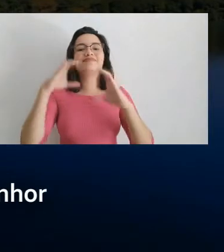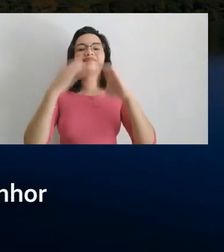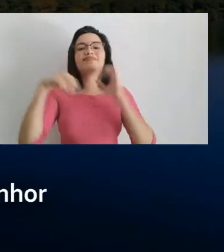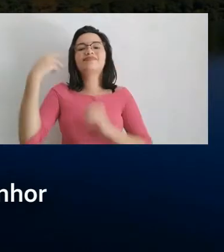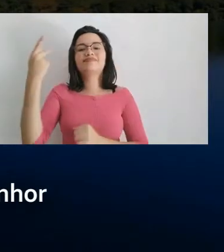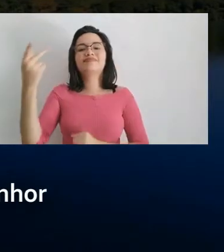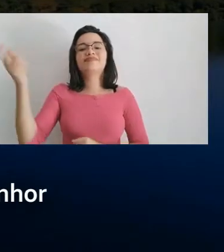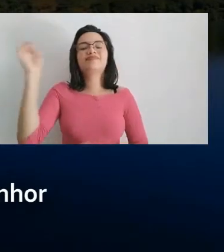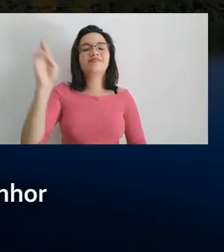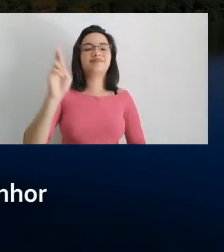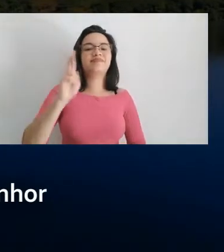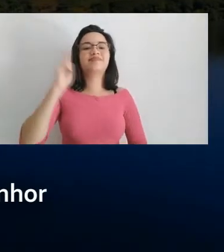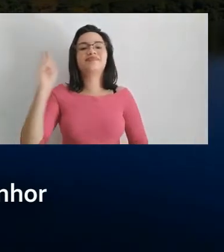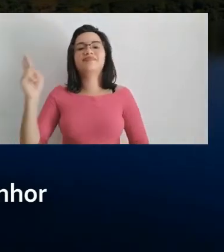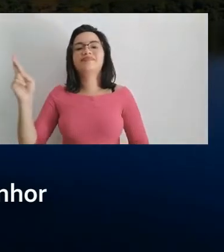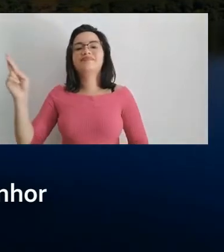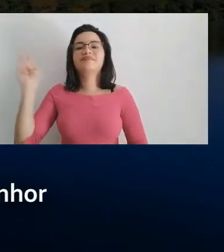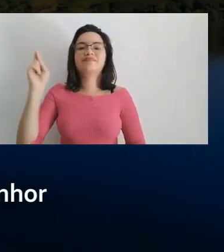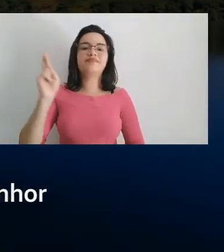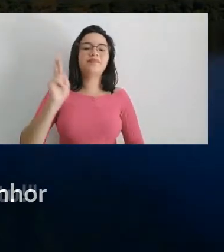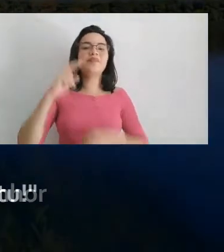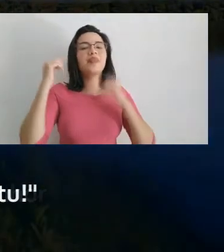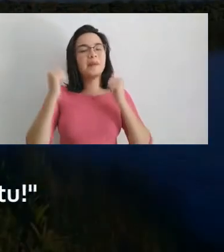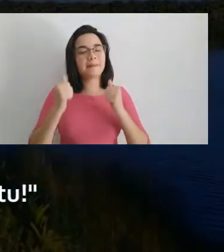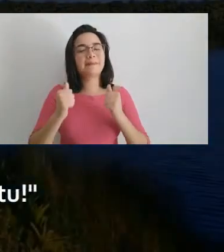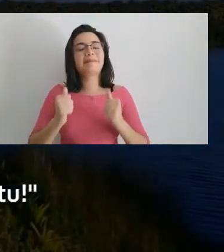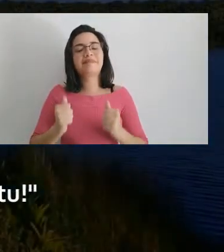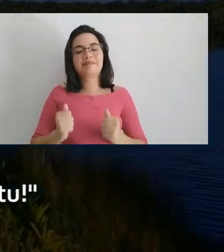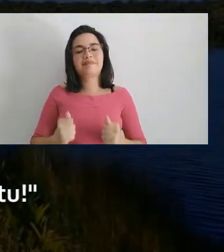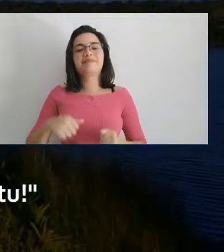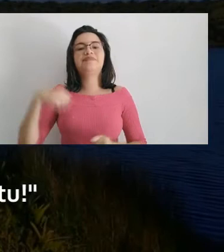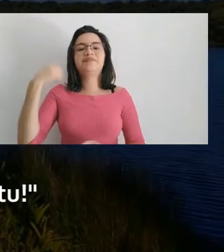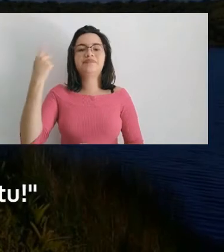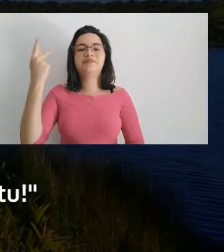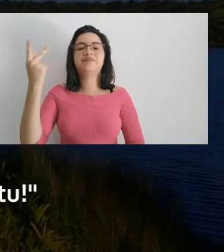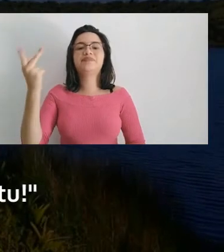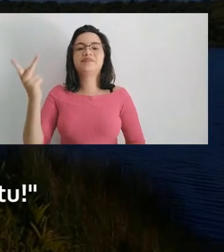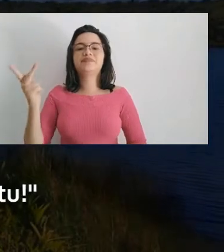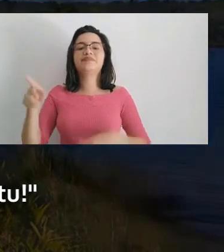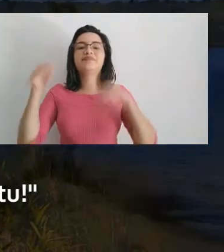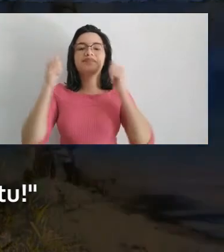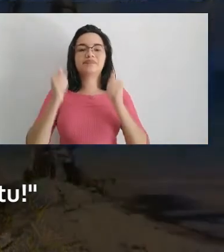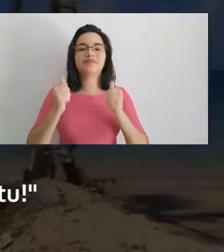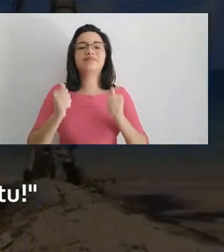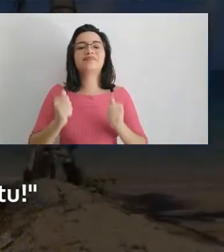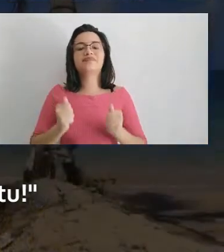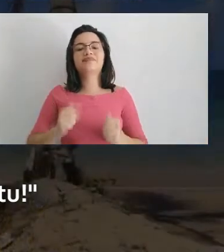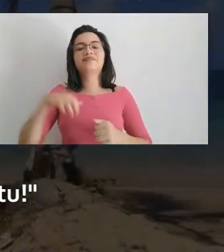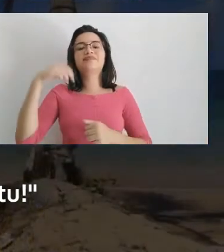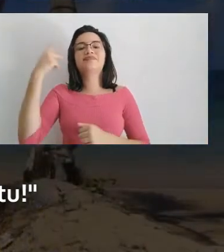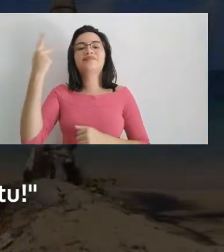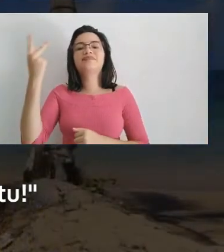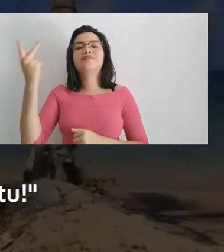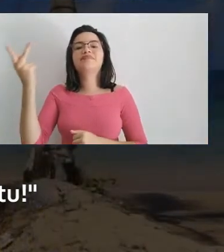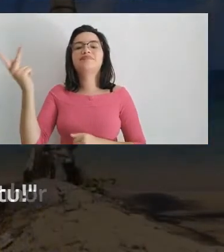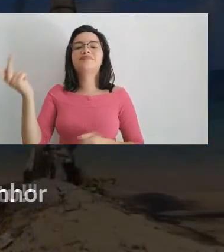alma canta-te, Senhor, grandioso és tu, grandioso és tu.